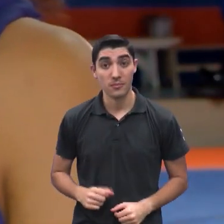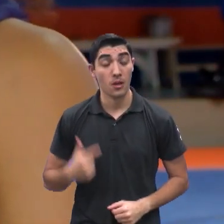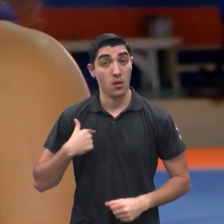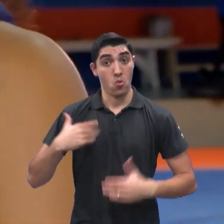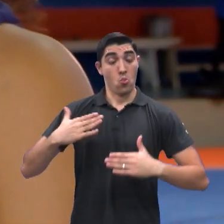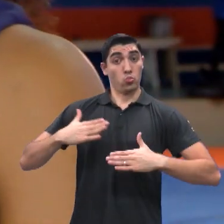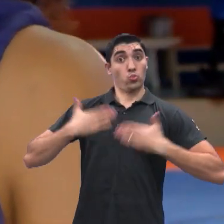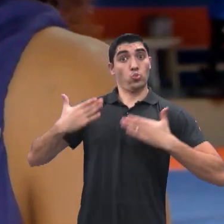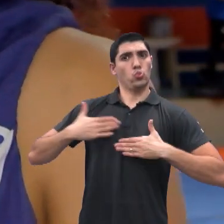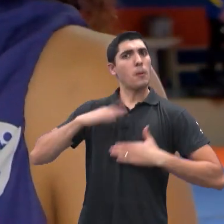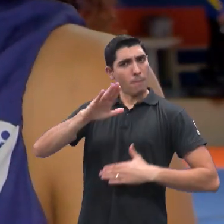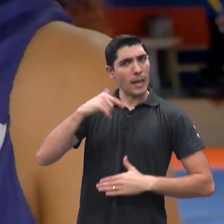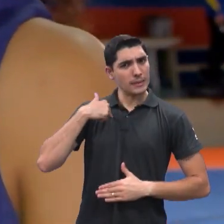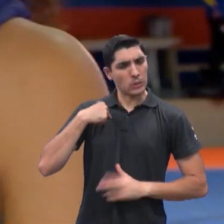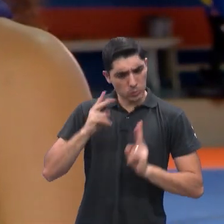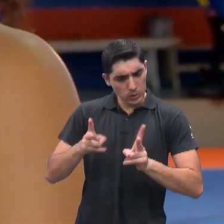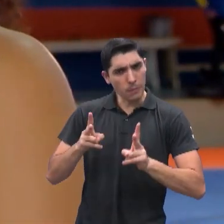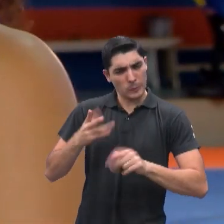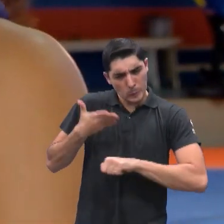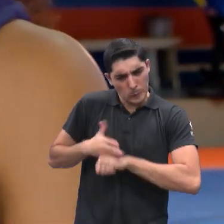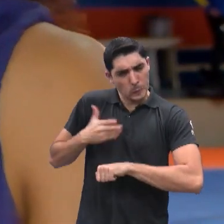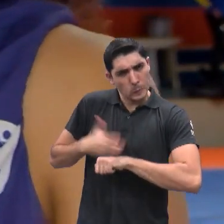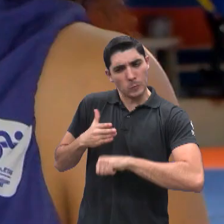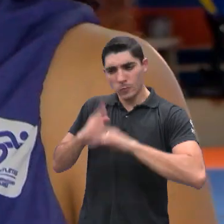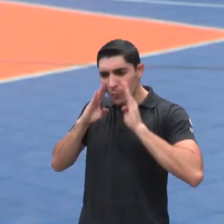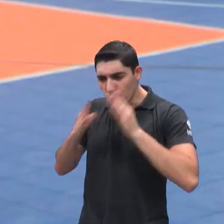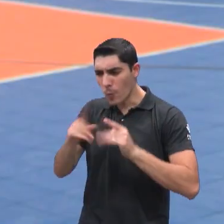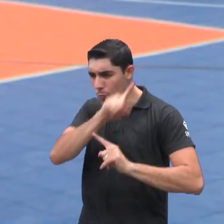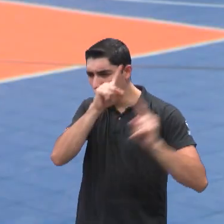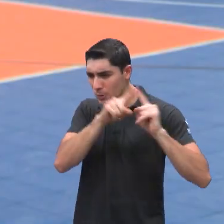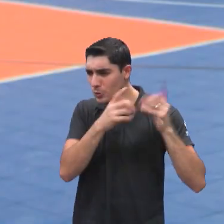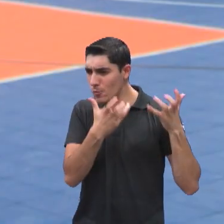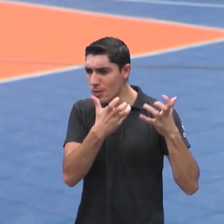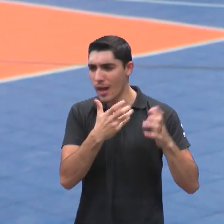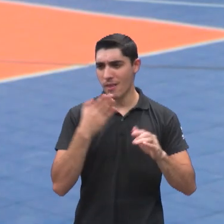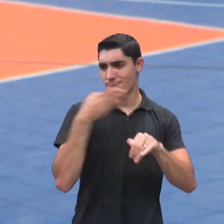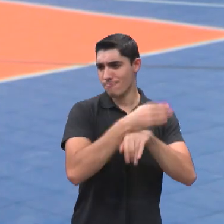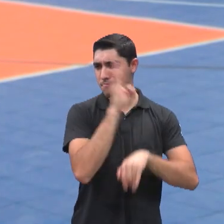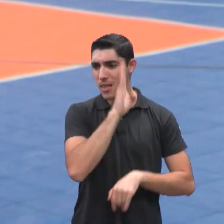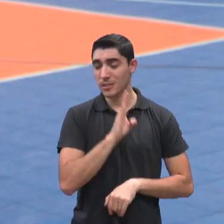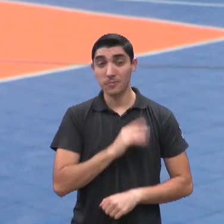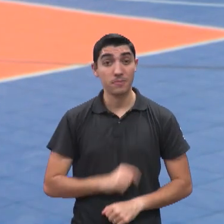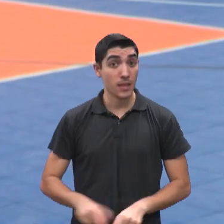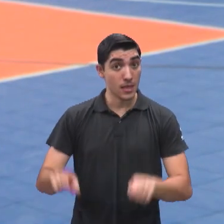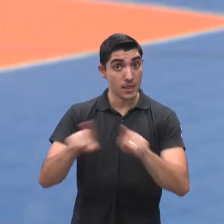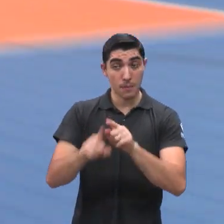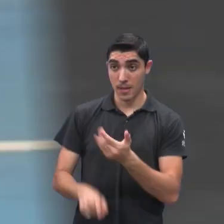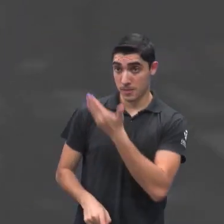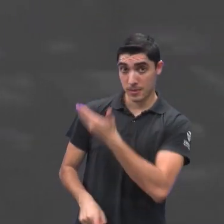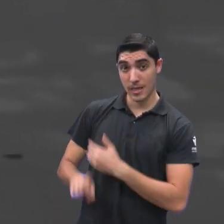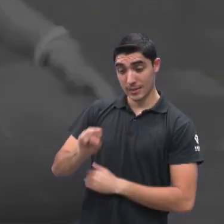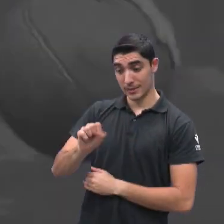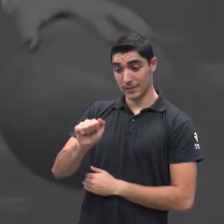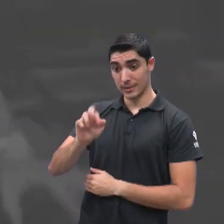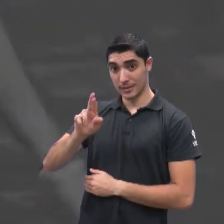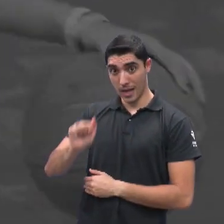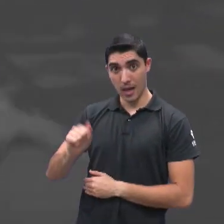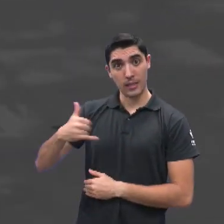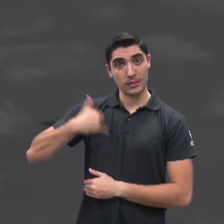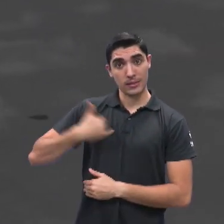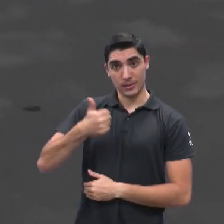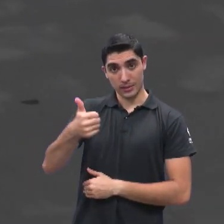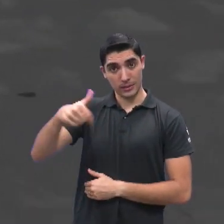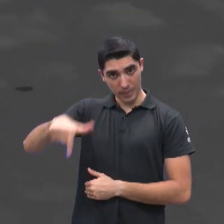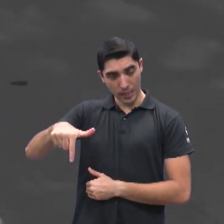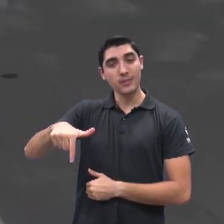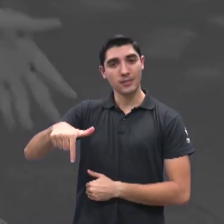algo que eu vinha trabalhando para isso, vinha treinando e era um objetivo meu. Já a ala Sara, de 17 anos, que retornou às quadras